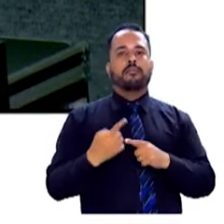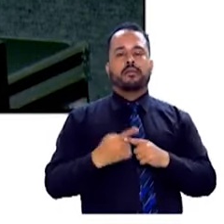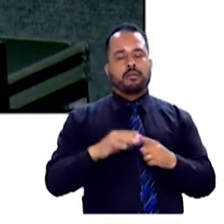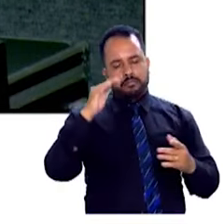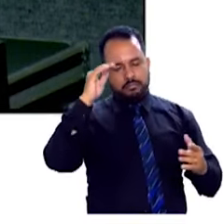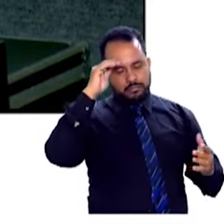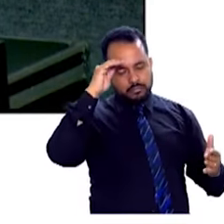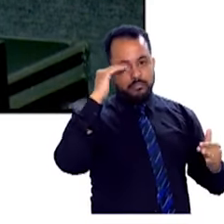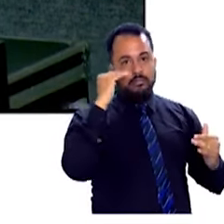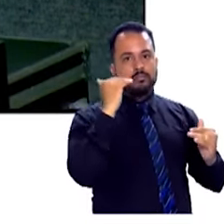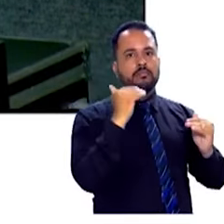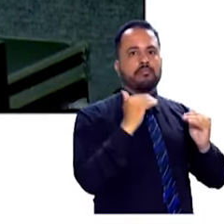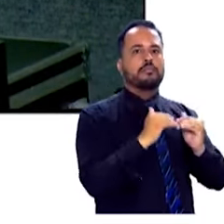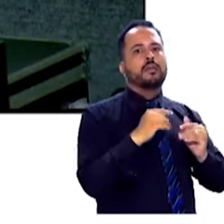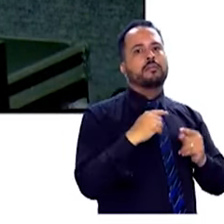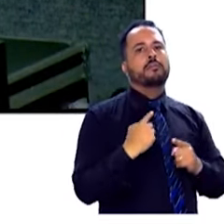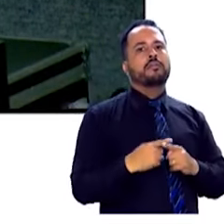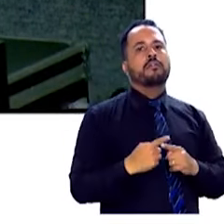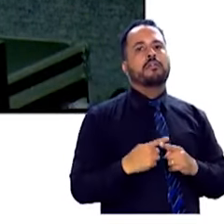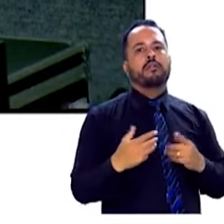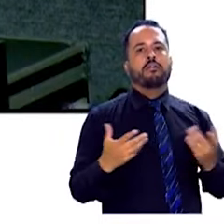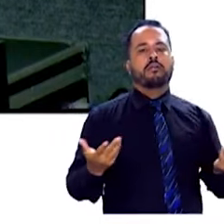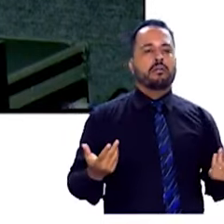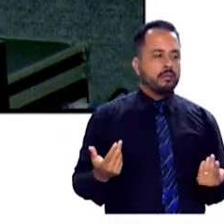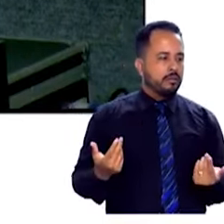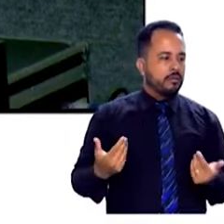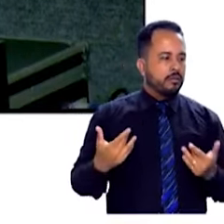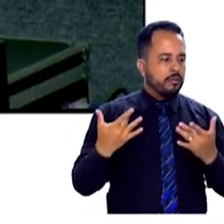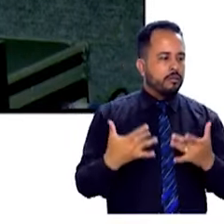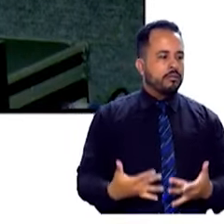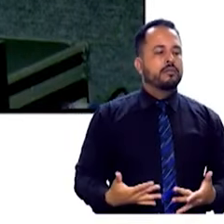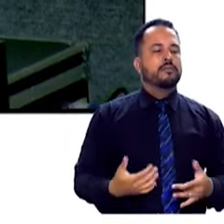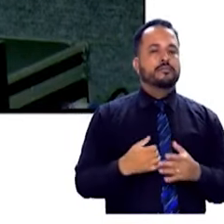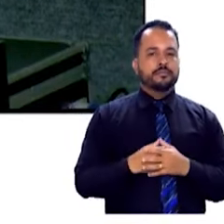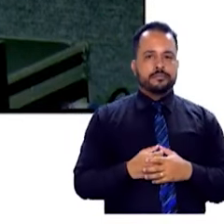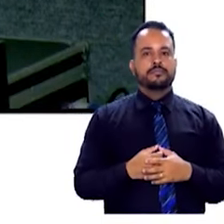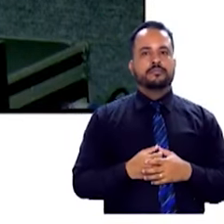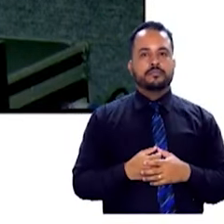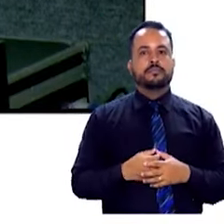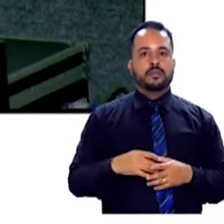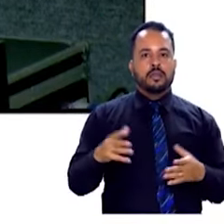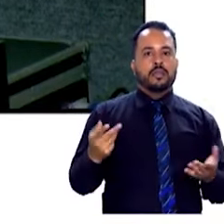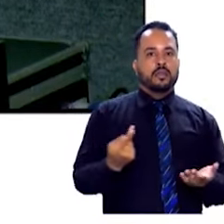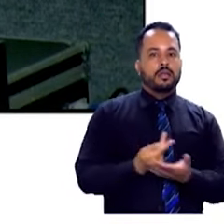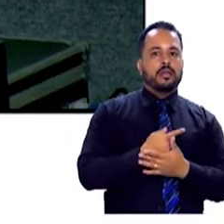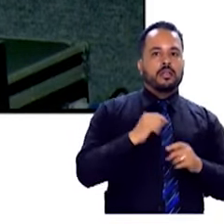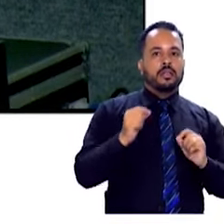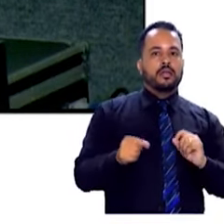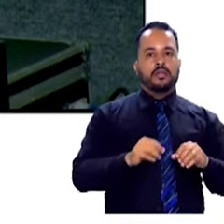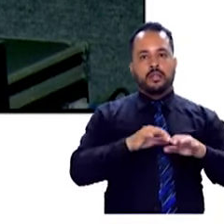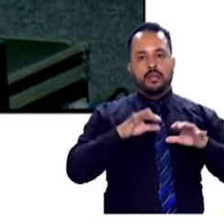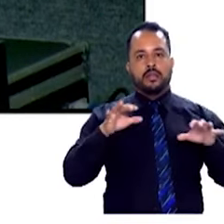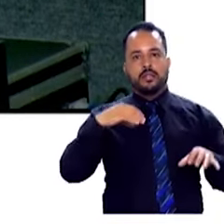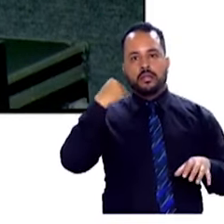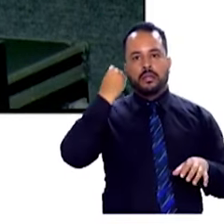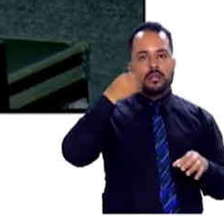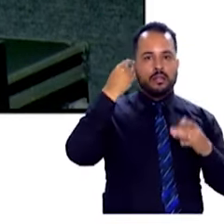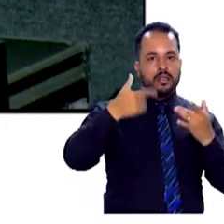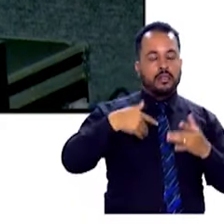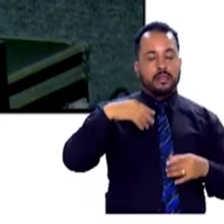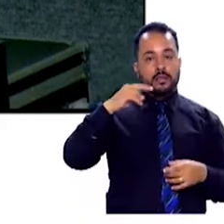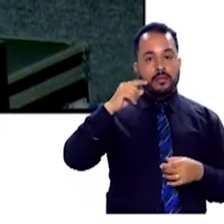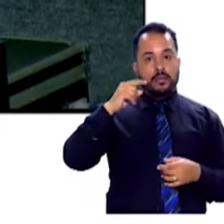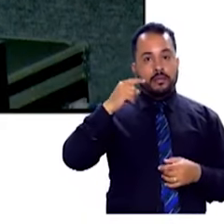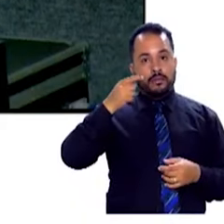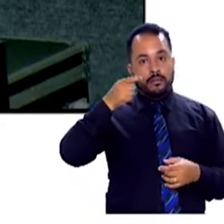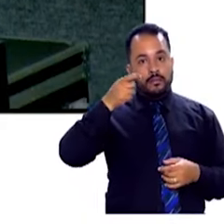esses fins mas o que é mais peculiar nesse caso e o que é mais distinto talvez a experiência que às vezes nós vemos no Brasil é